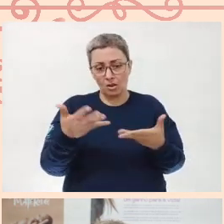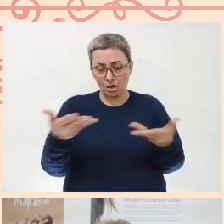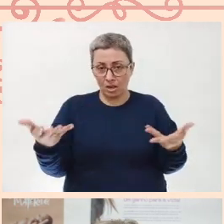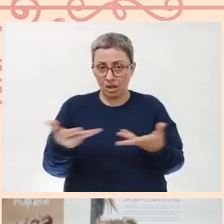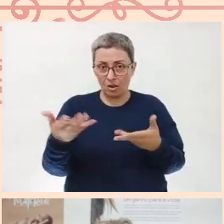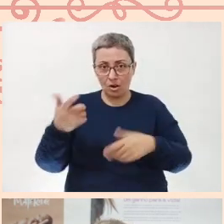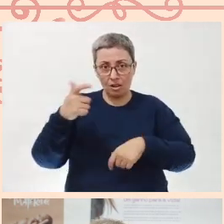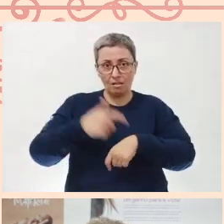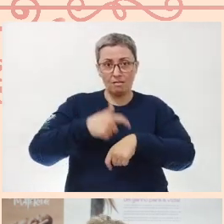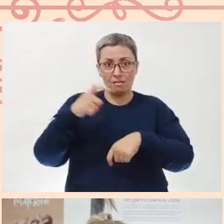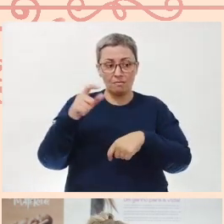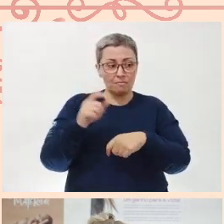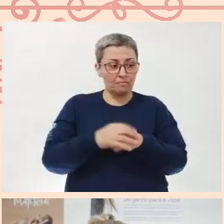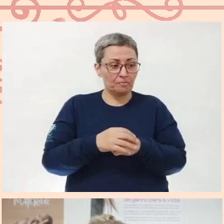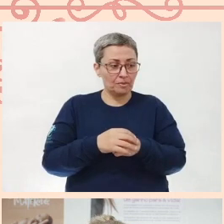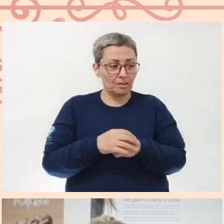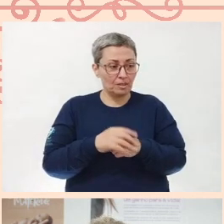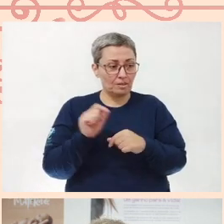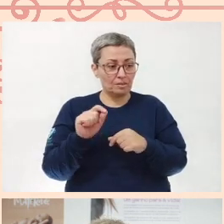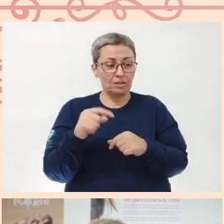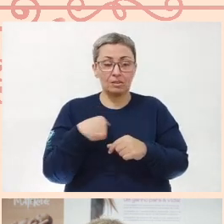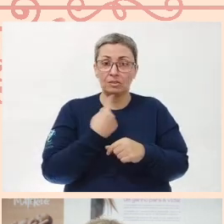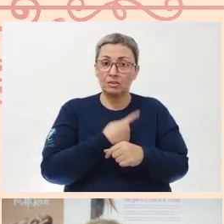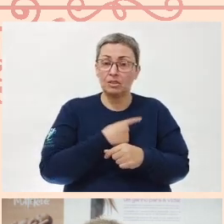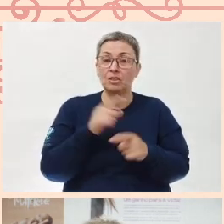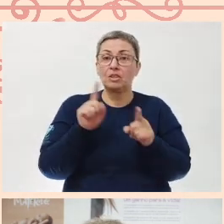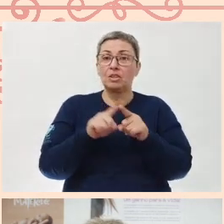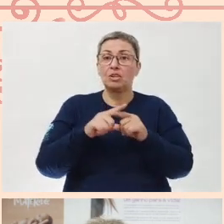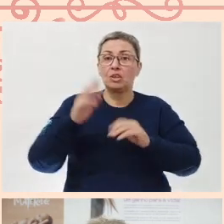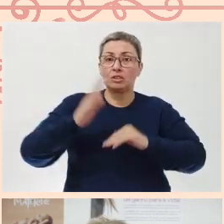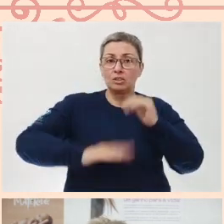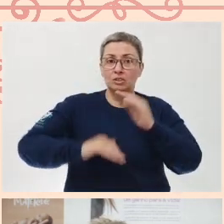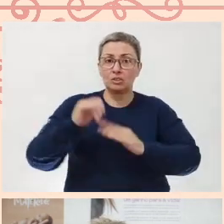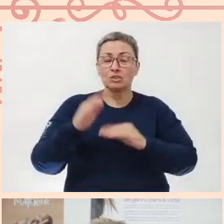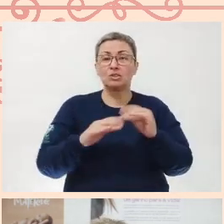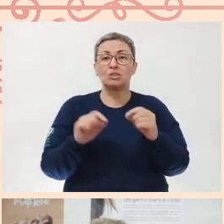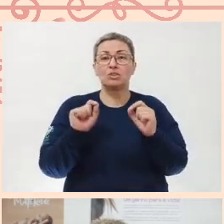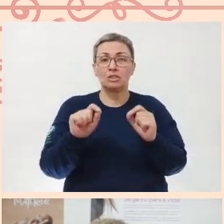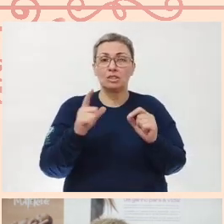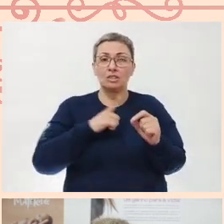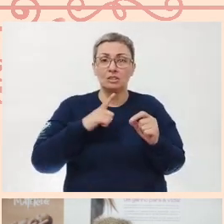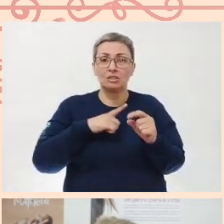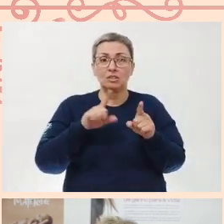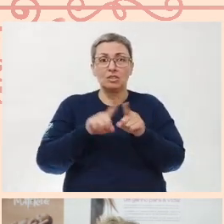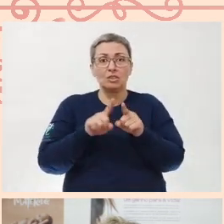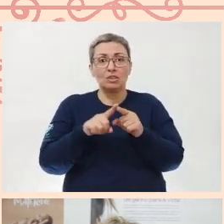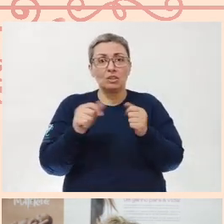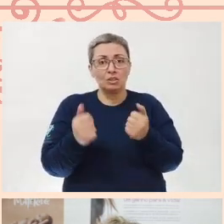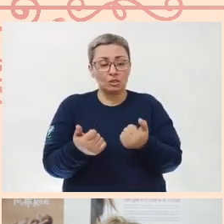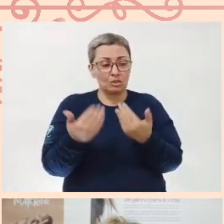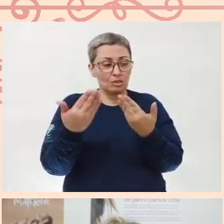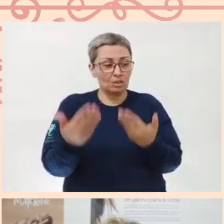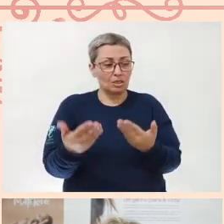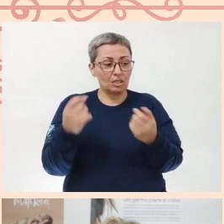acontecendo nesse exato momento, né? Nossas atividades sendo